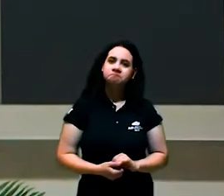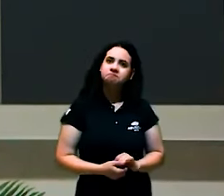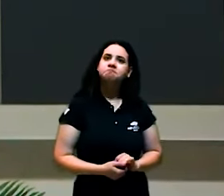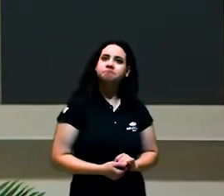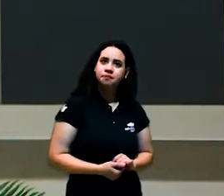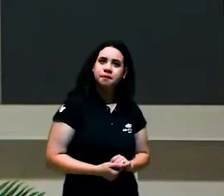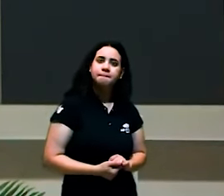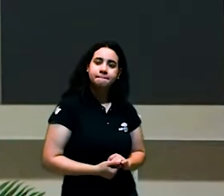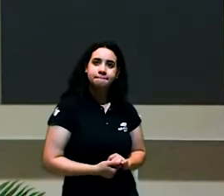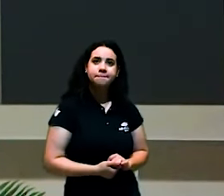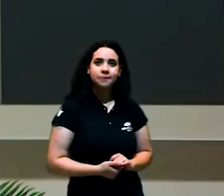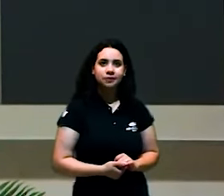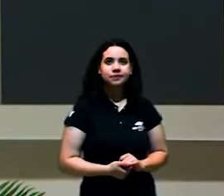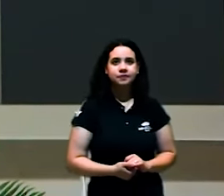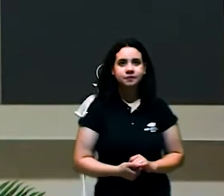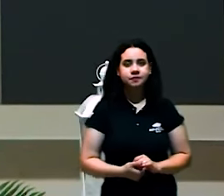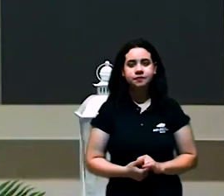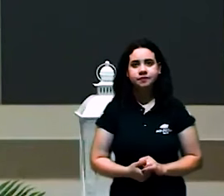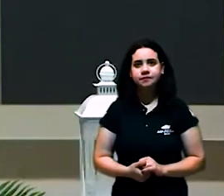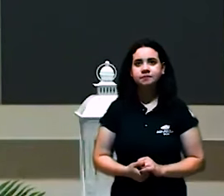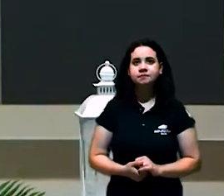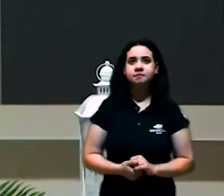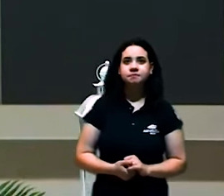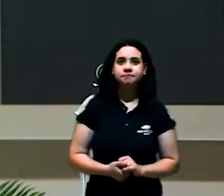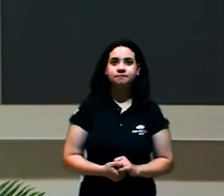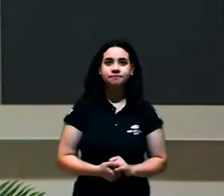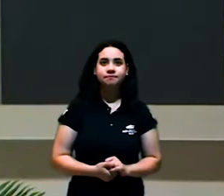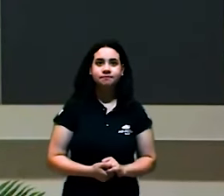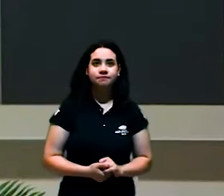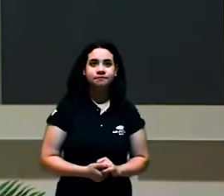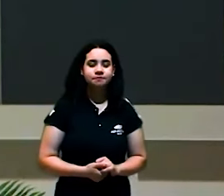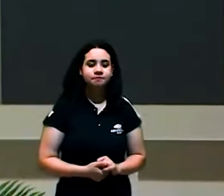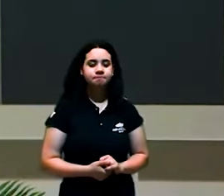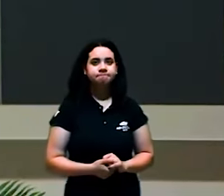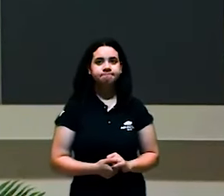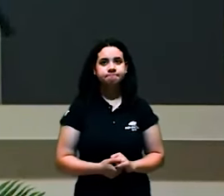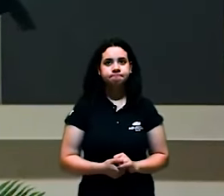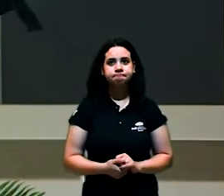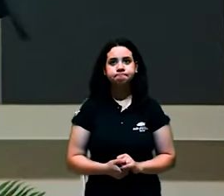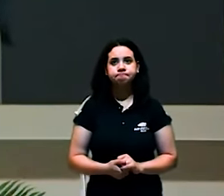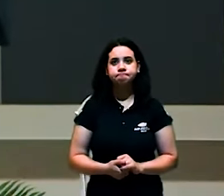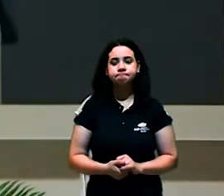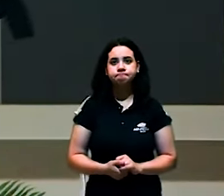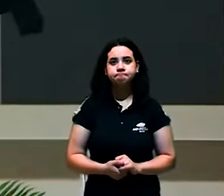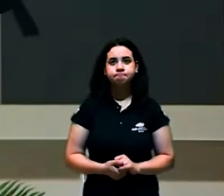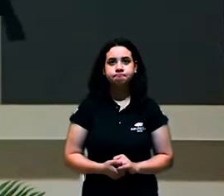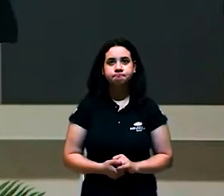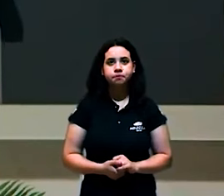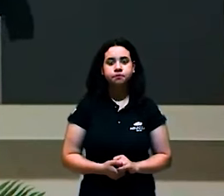Eu vou pregar em uma igreja que invertiu